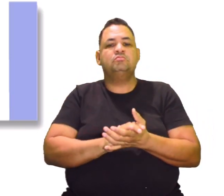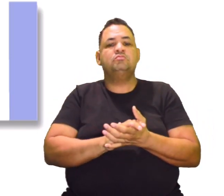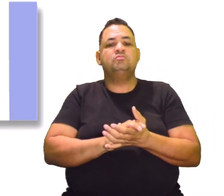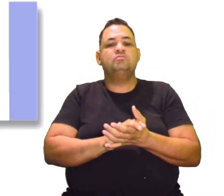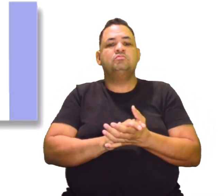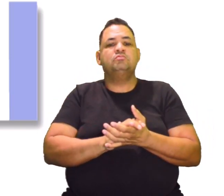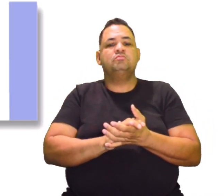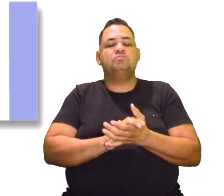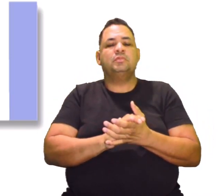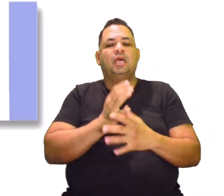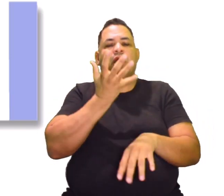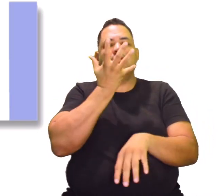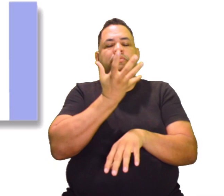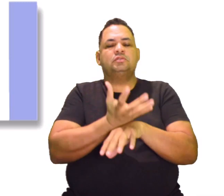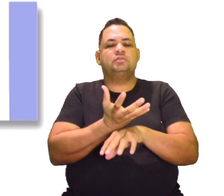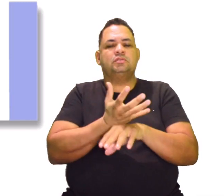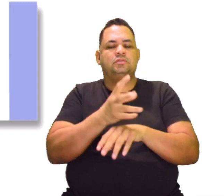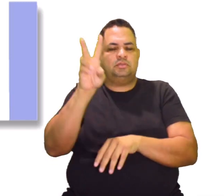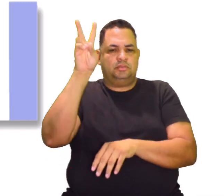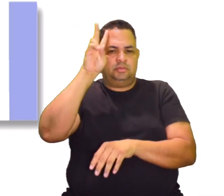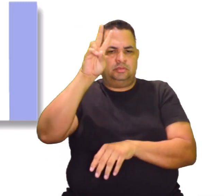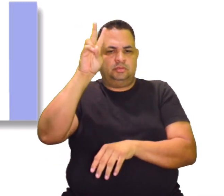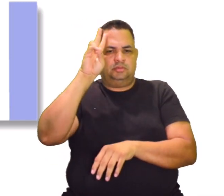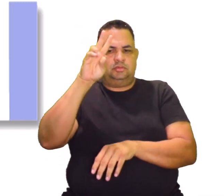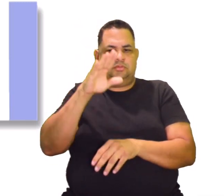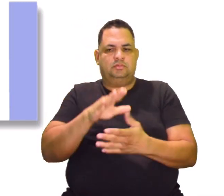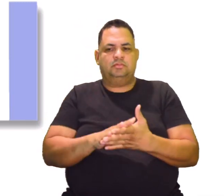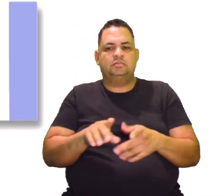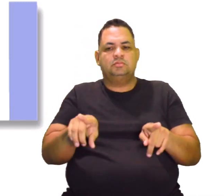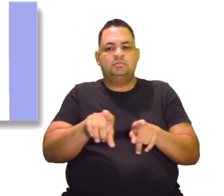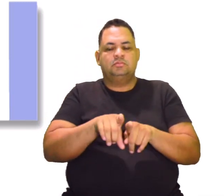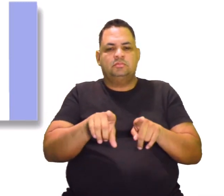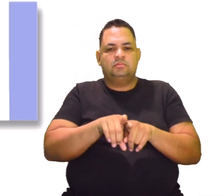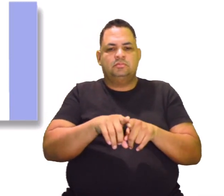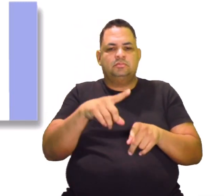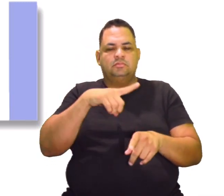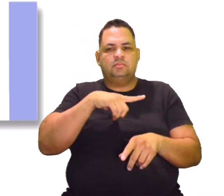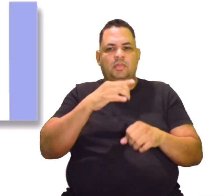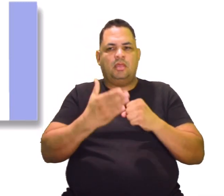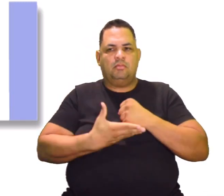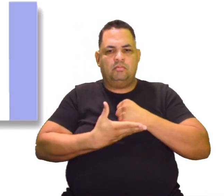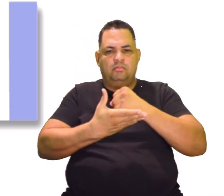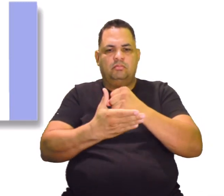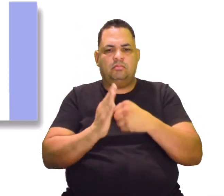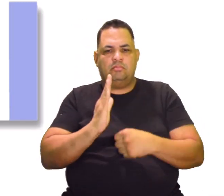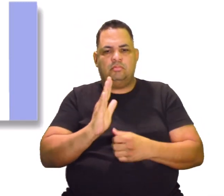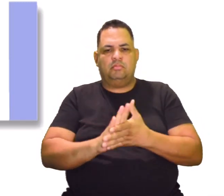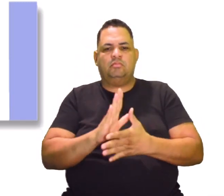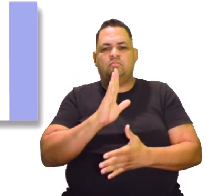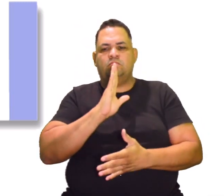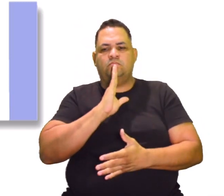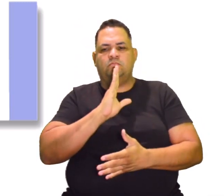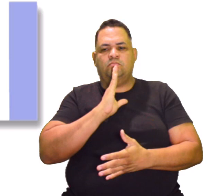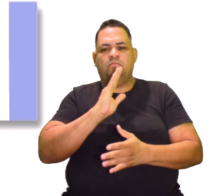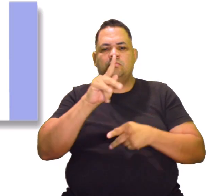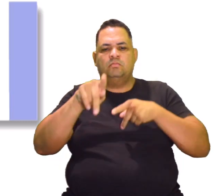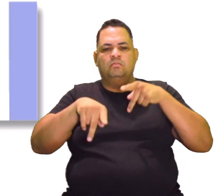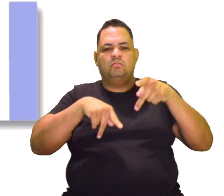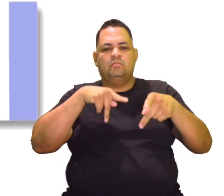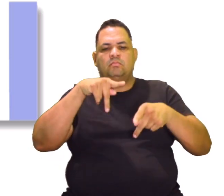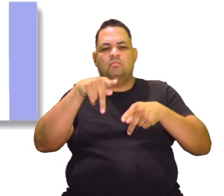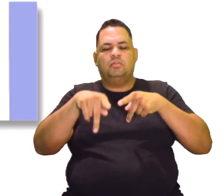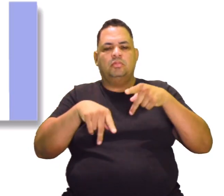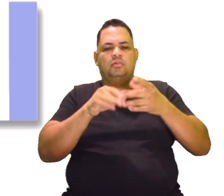no componente de história. Eu sei, né, que vocês já têm uma base, já conhecem sobre os povos egípcios.